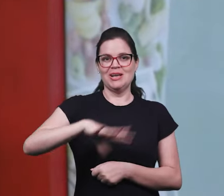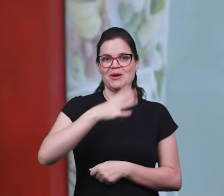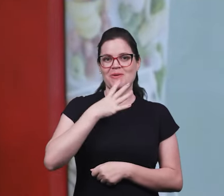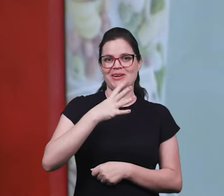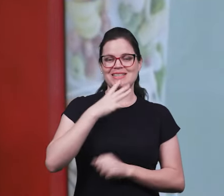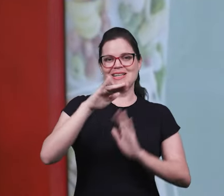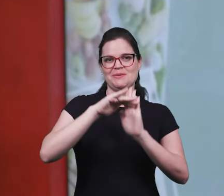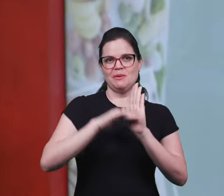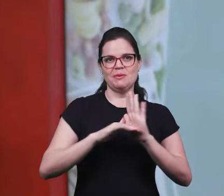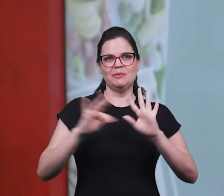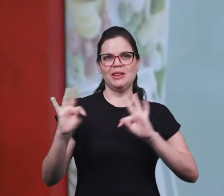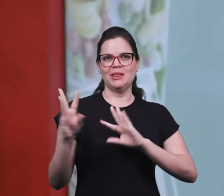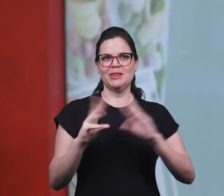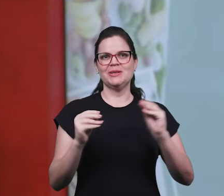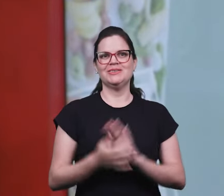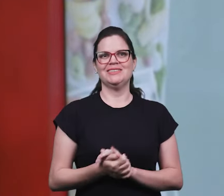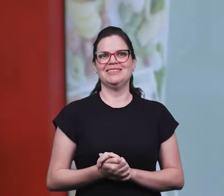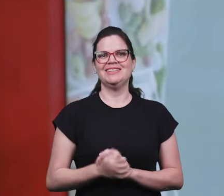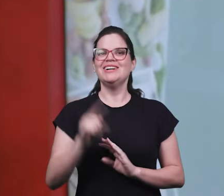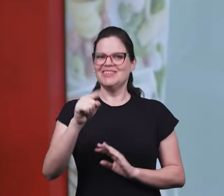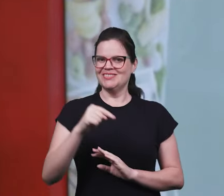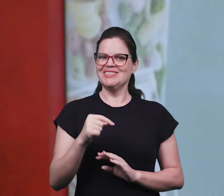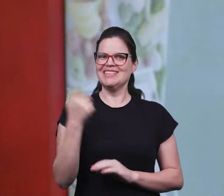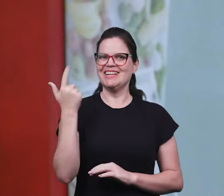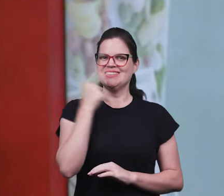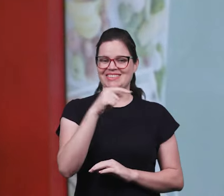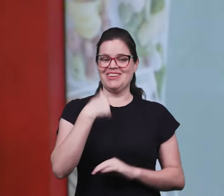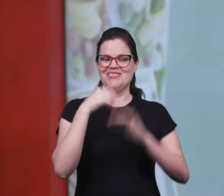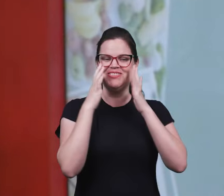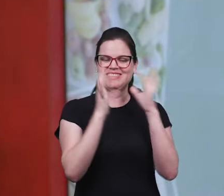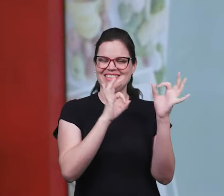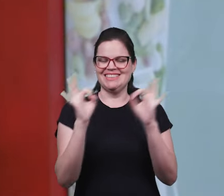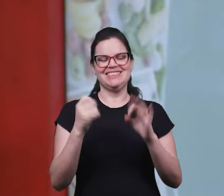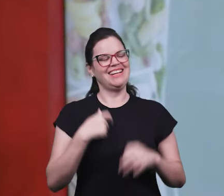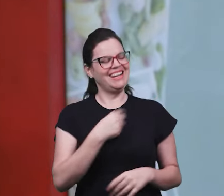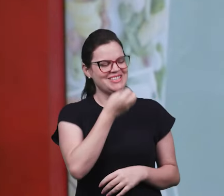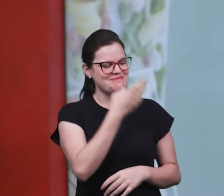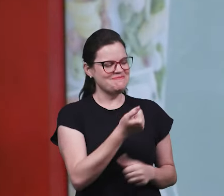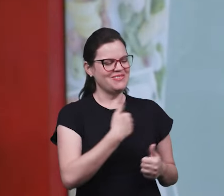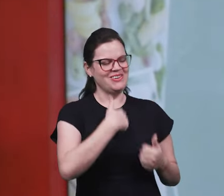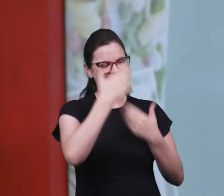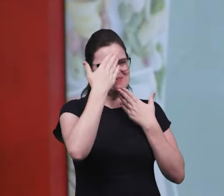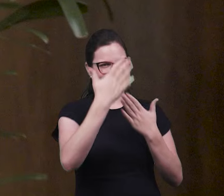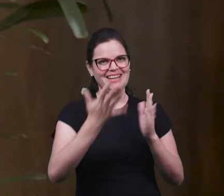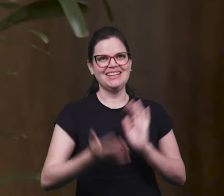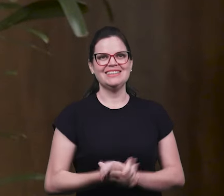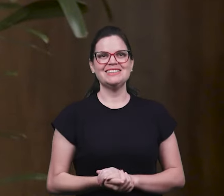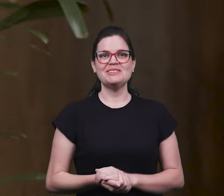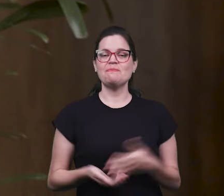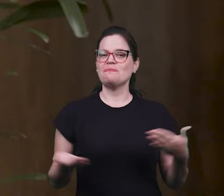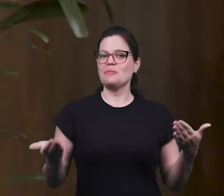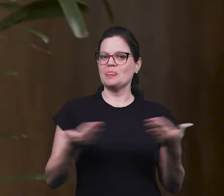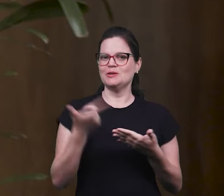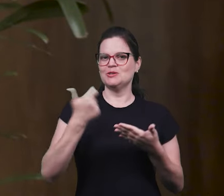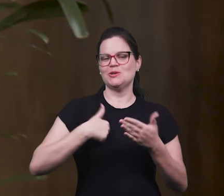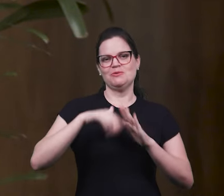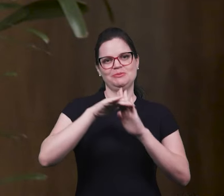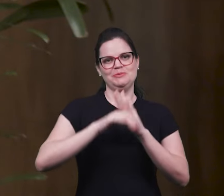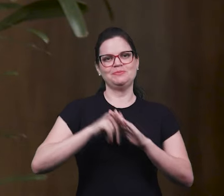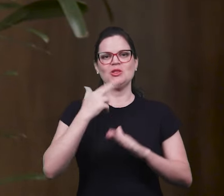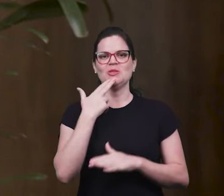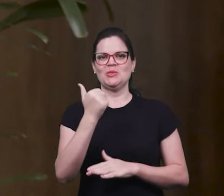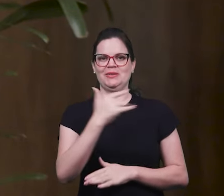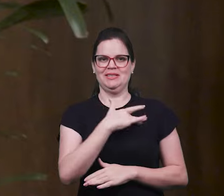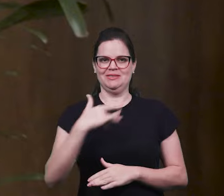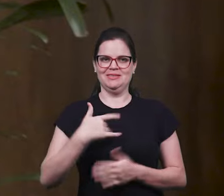conhecendo esse programa ganhou uma telespectadora com certezza muito obrigada E este foi mais um programa